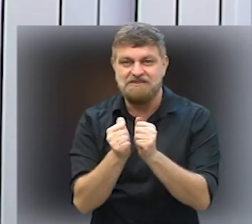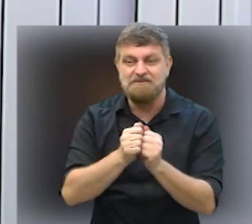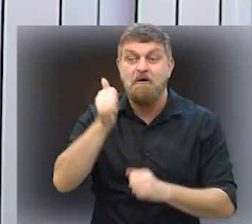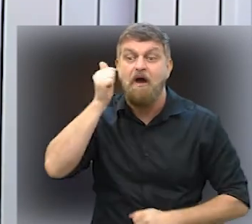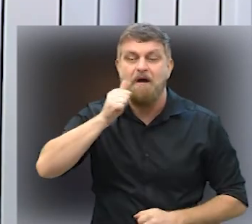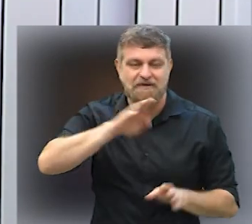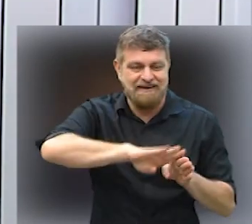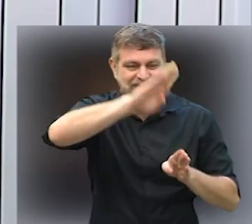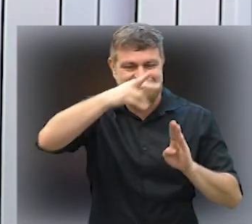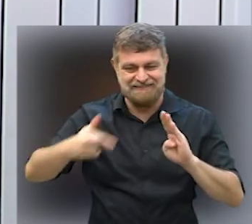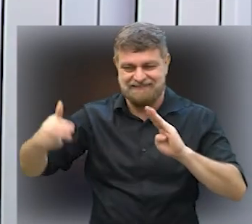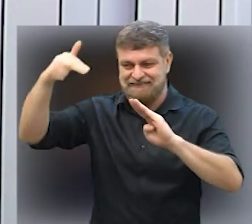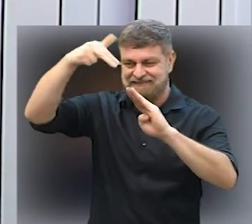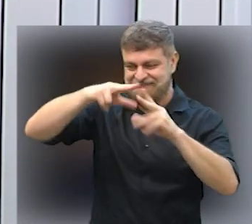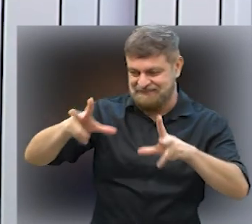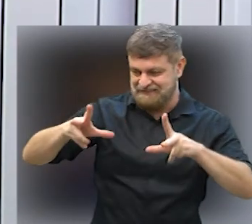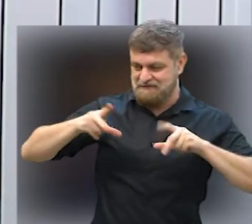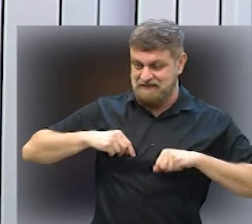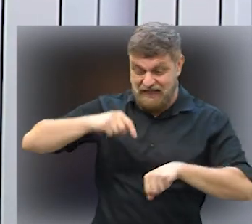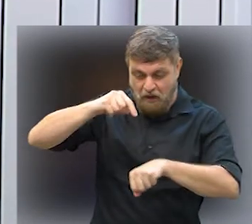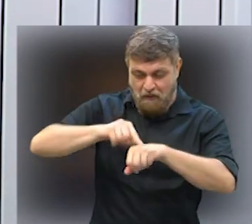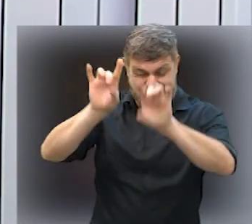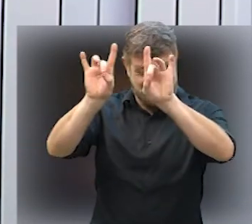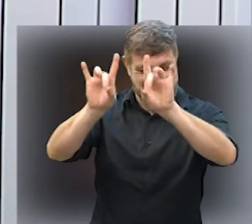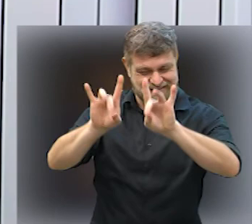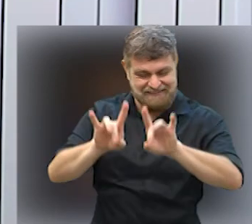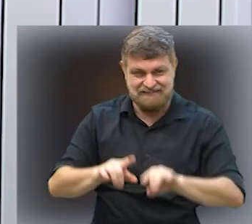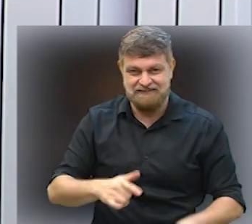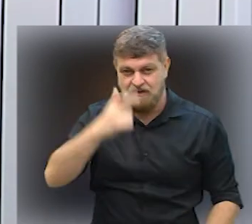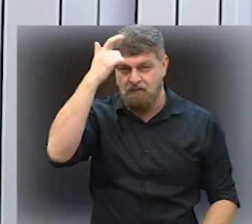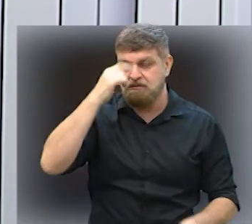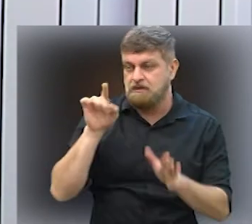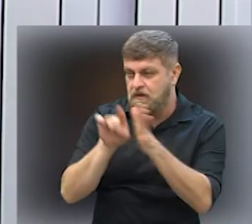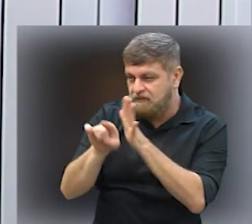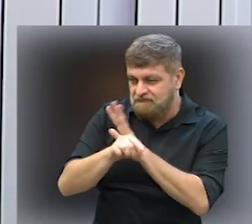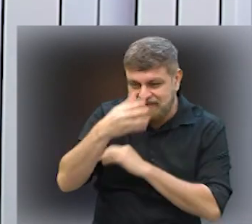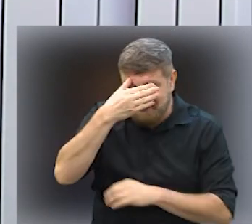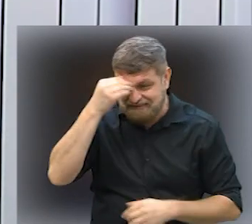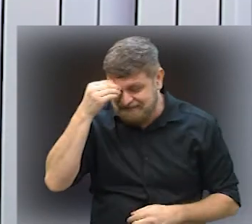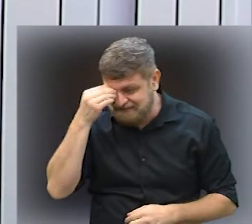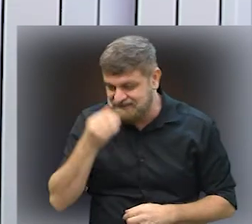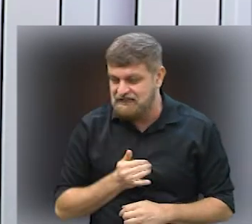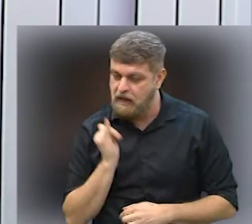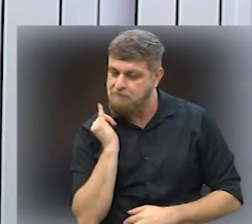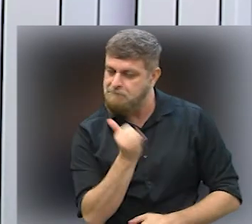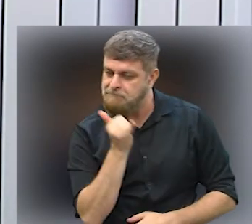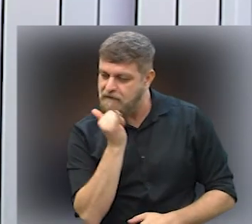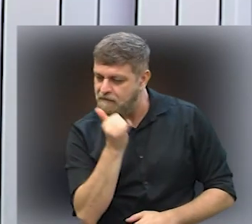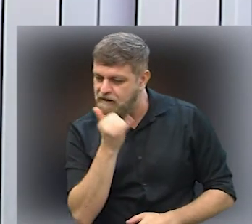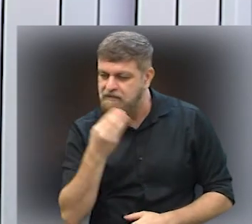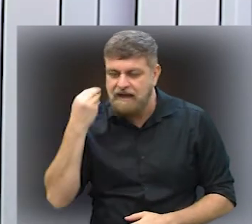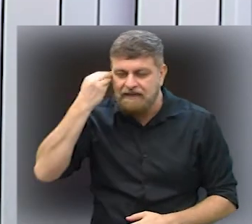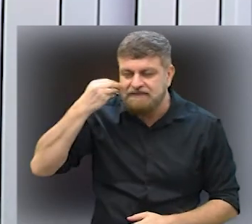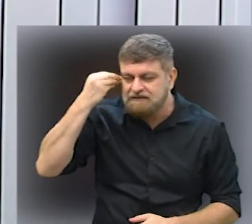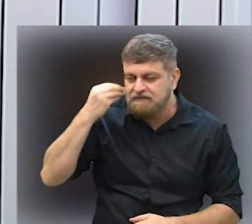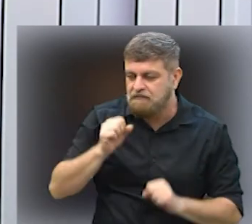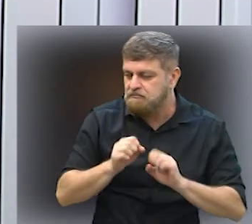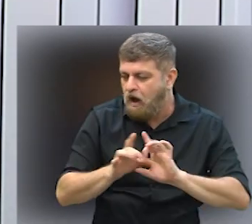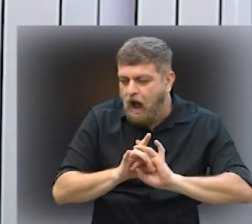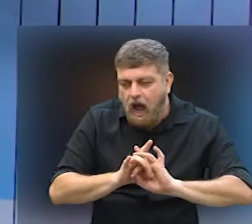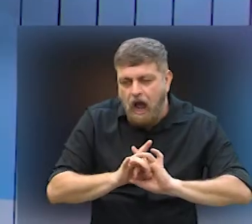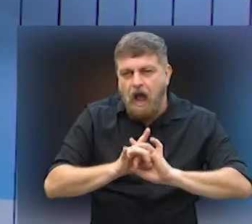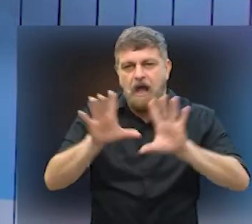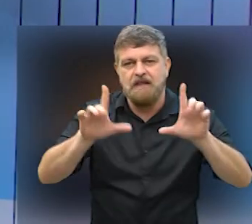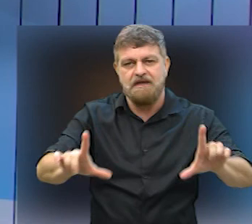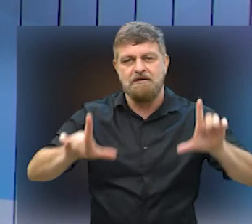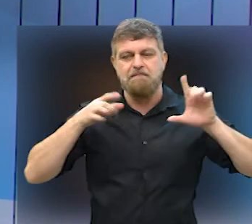Aretha Duarte, merecidíssimo esse seu momento. E se eu não perguntei alguma coisa, se você quiser contar alguma coisa sobre essa expedição, fica à